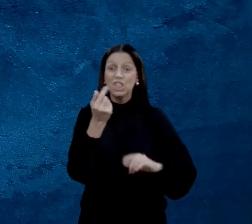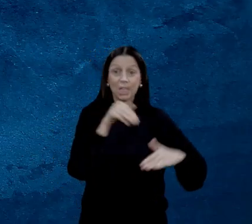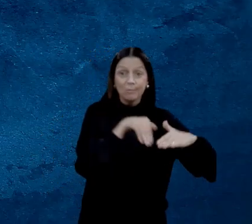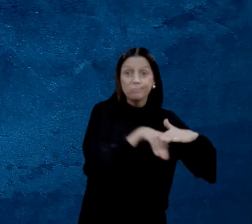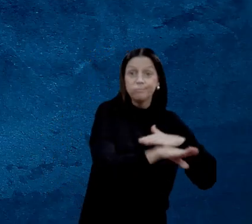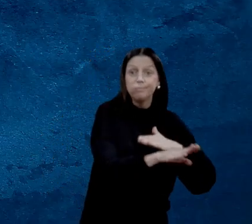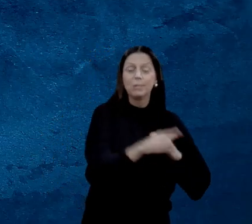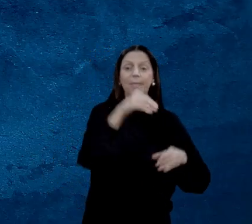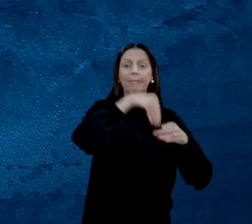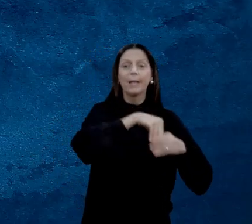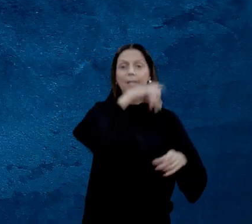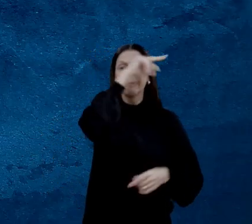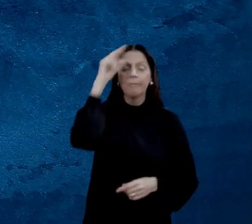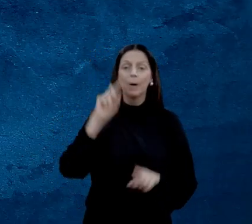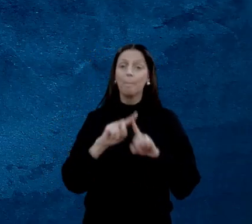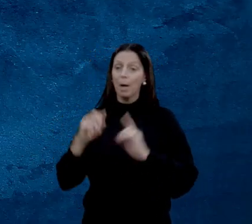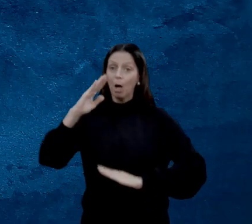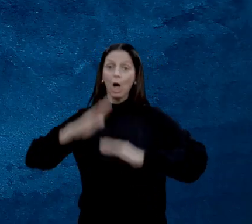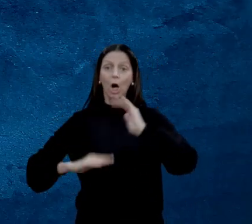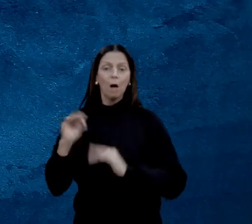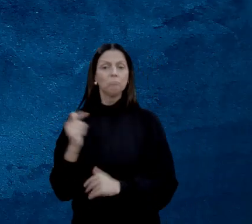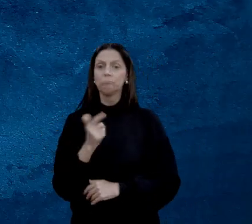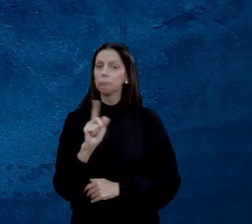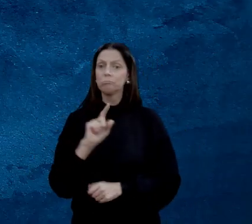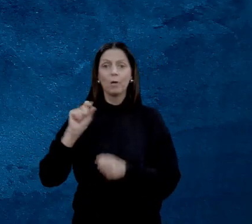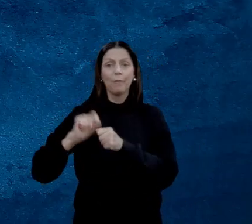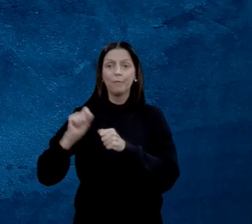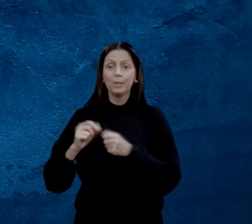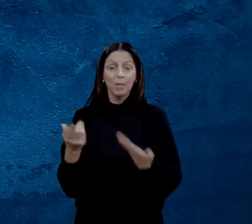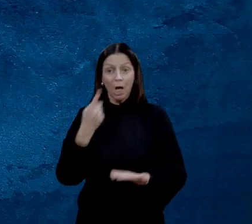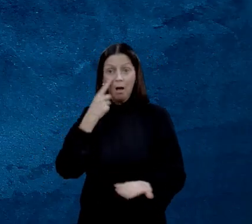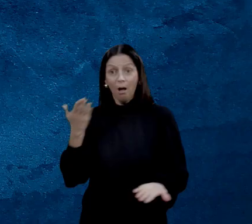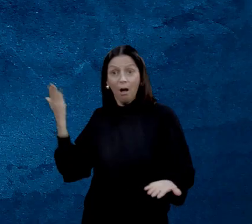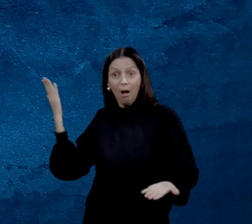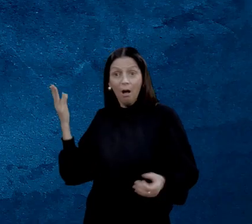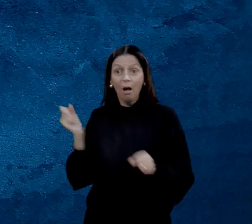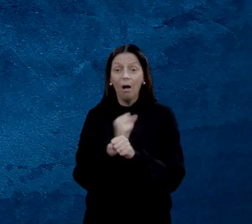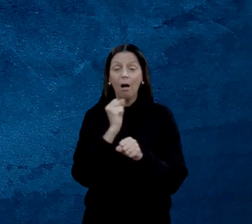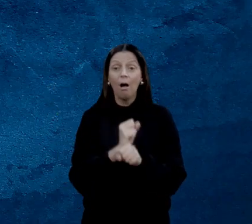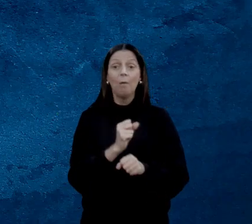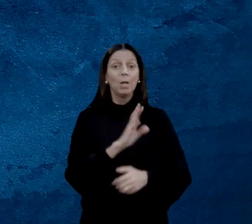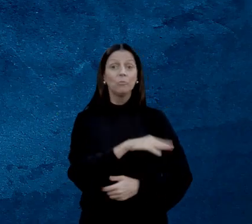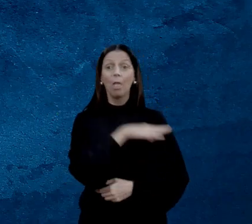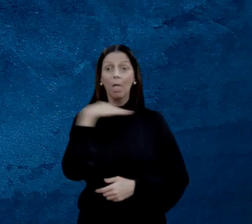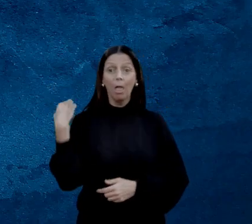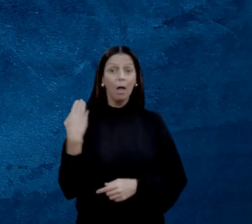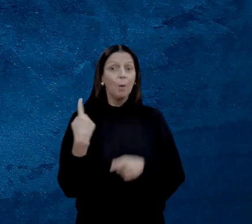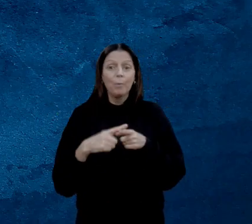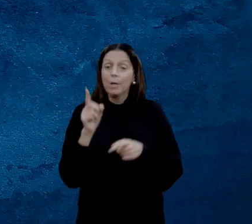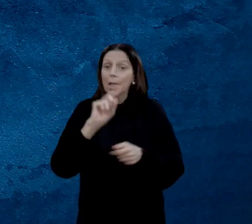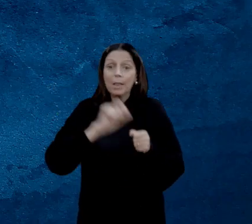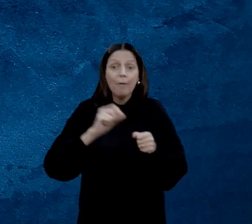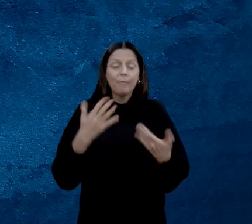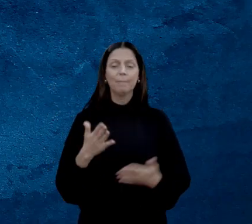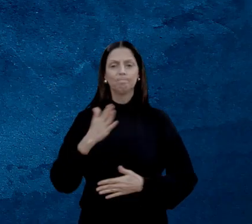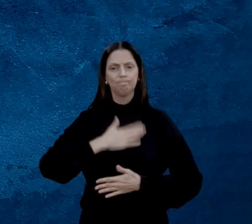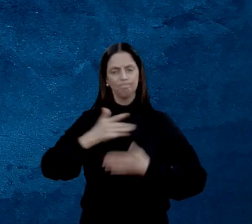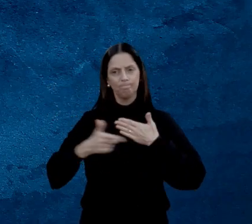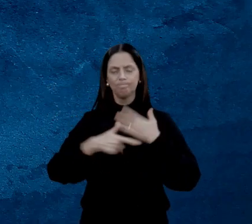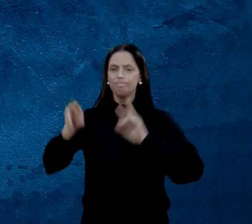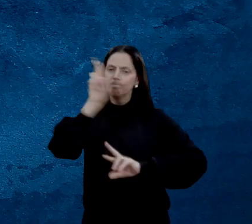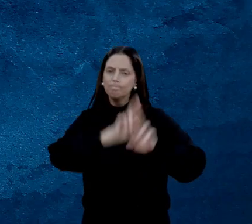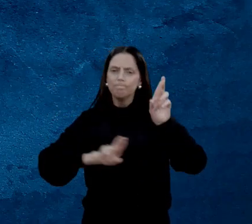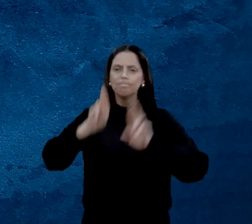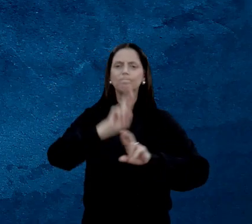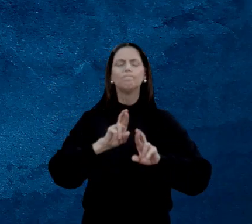lá na prefeitura, e as obras não estão sendo executadas. Obras como essa aqui, que o povo já está por aqui, e nós também, porque nosso papel é justamente fiscalizar, cobrar,